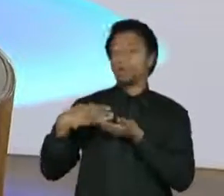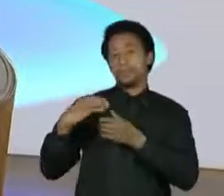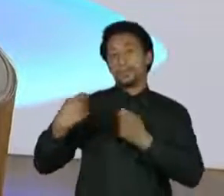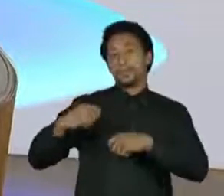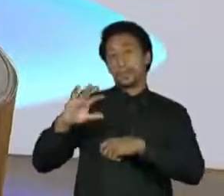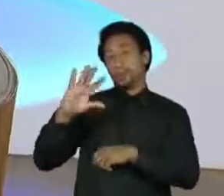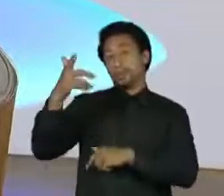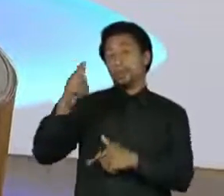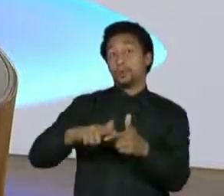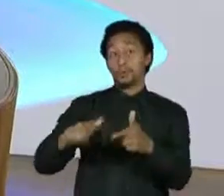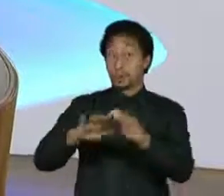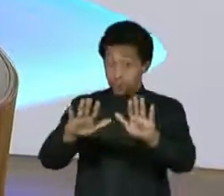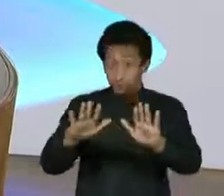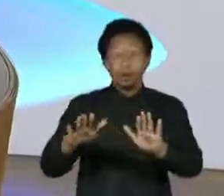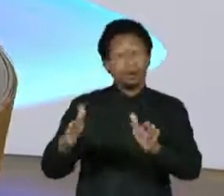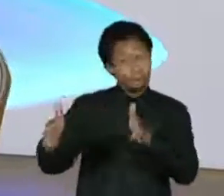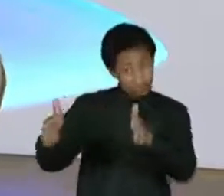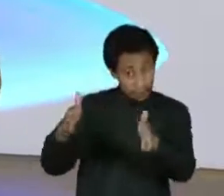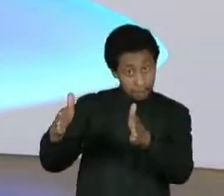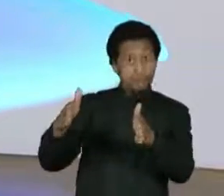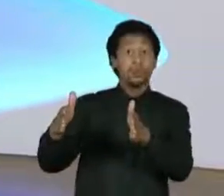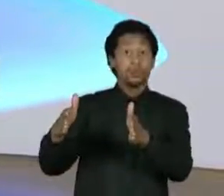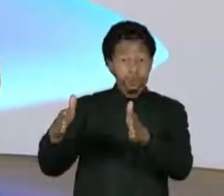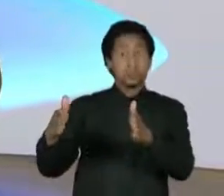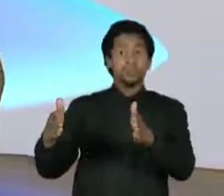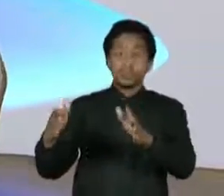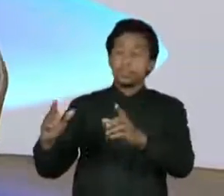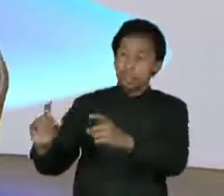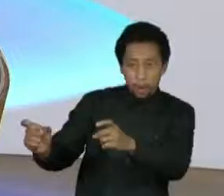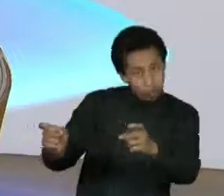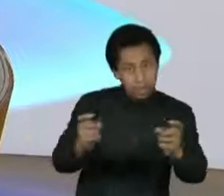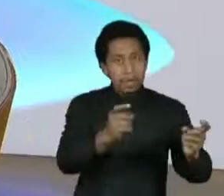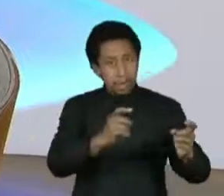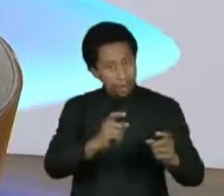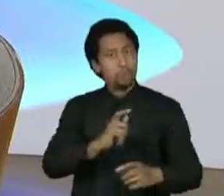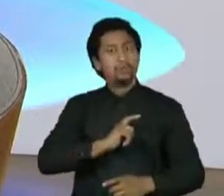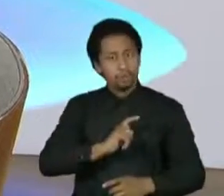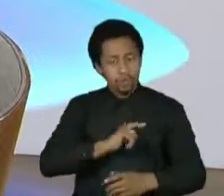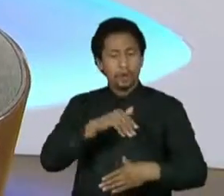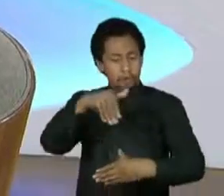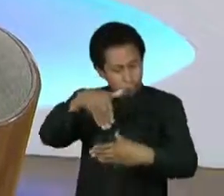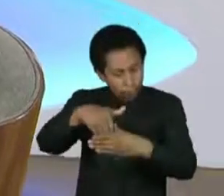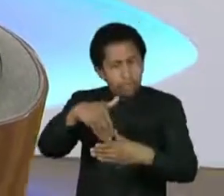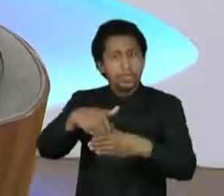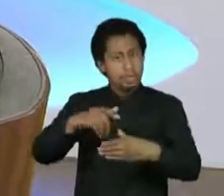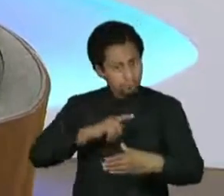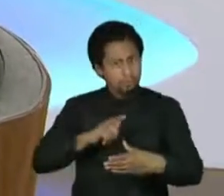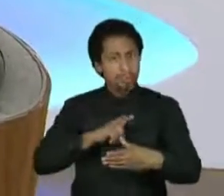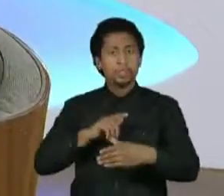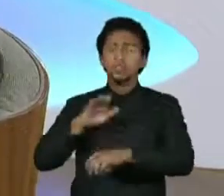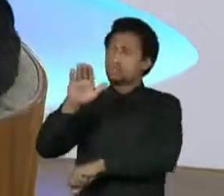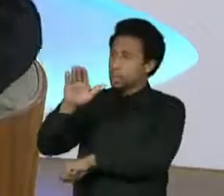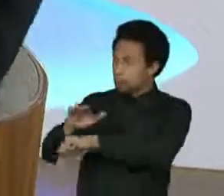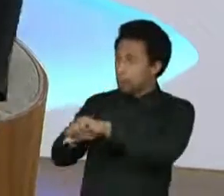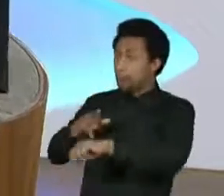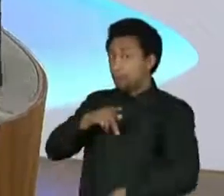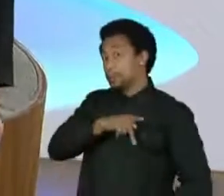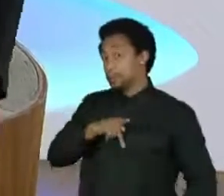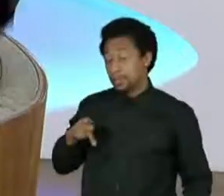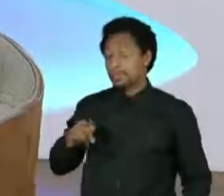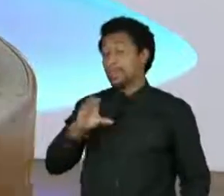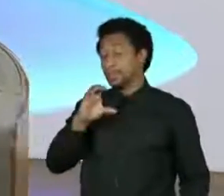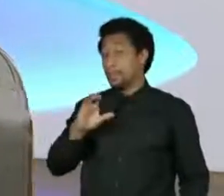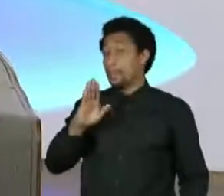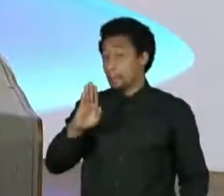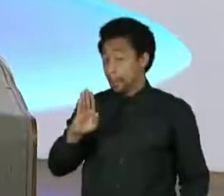tinha votação, gente. Tinha eleição ali, a gente parava com o Giulito Coutinho ali, o presidente da CBF, vamos fazer uma